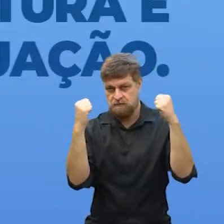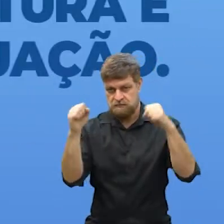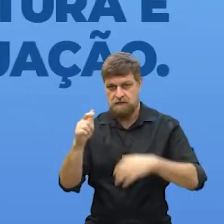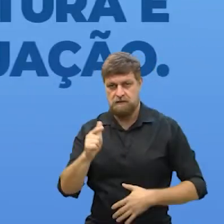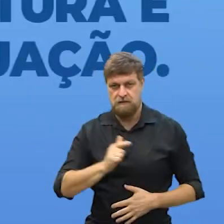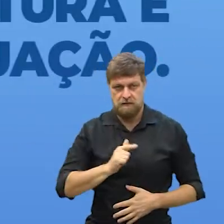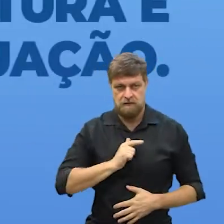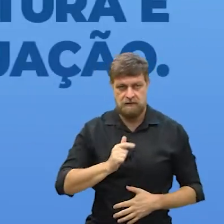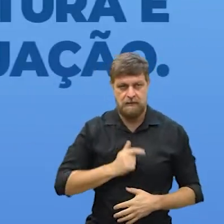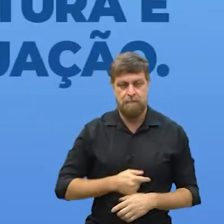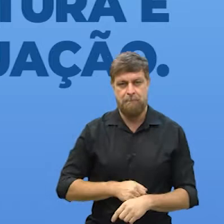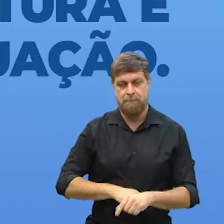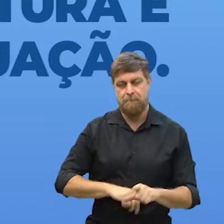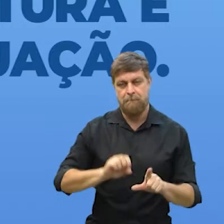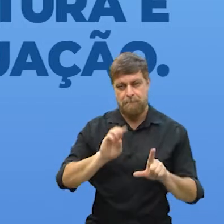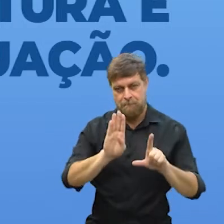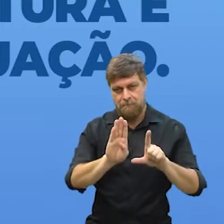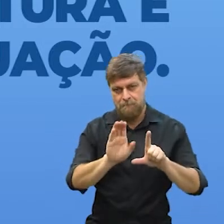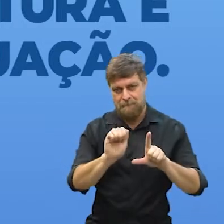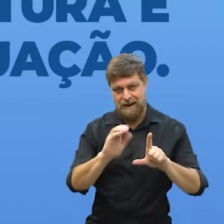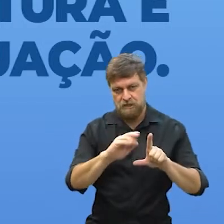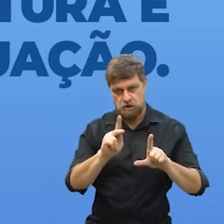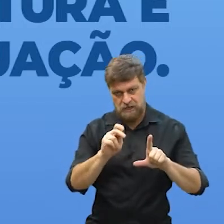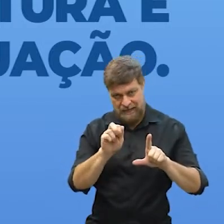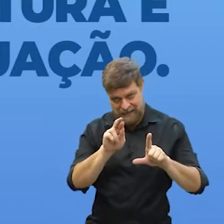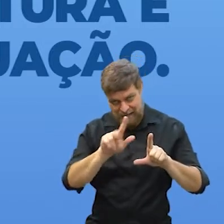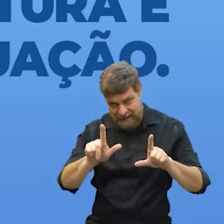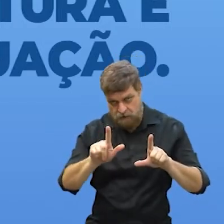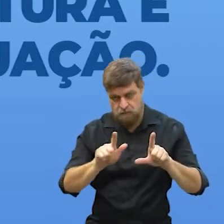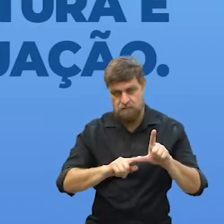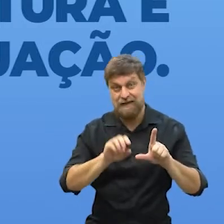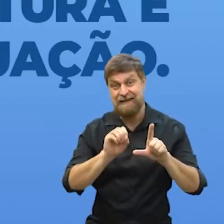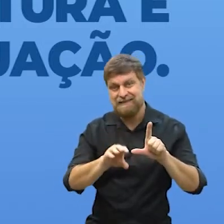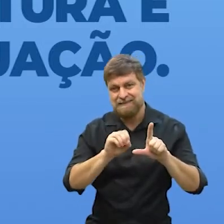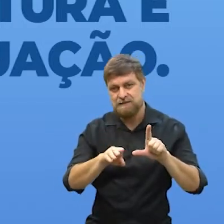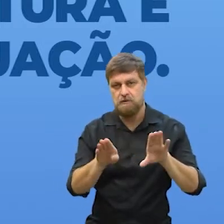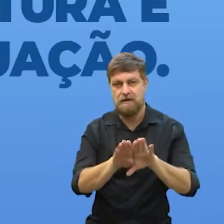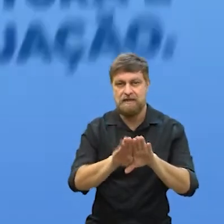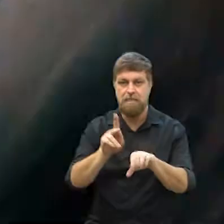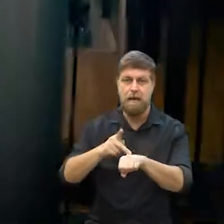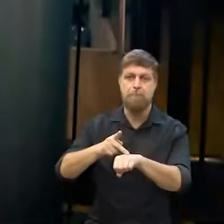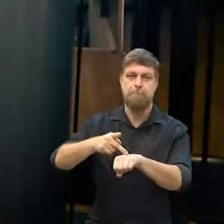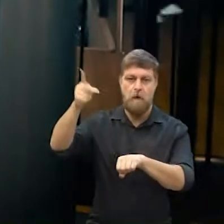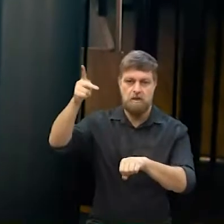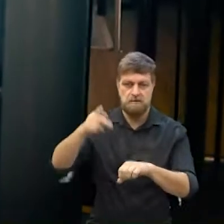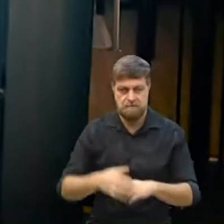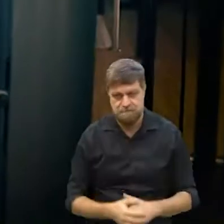educação física são bacharelado, licenciatura e pós-graduação.